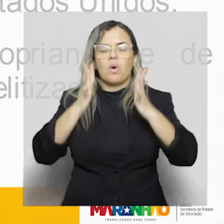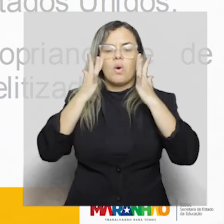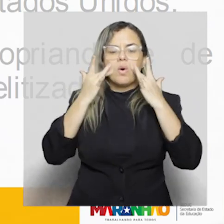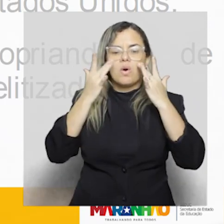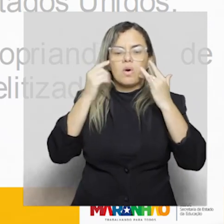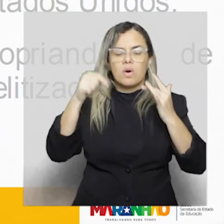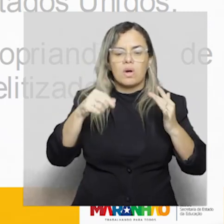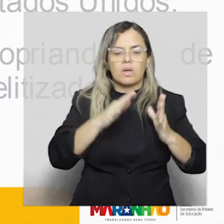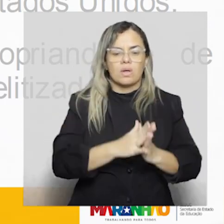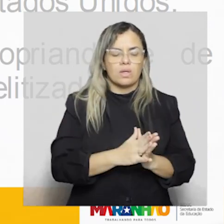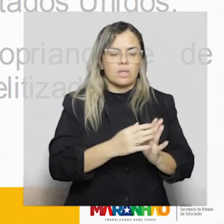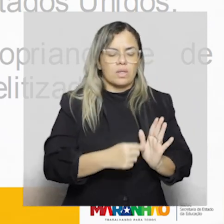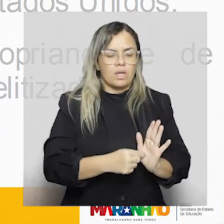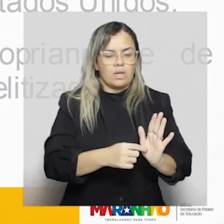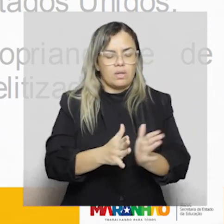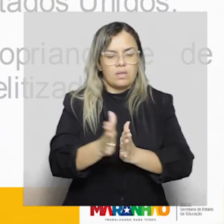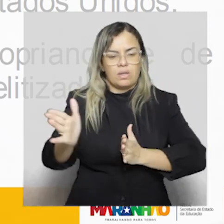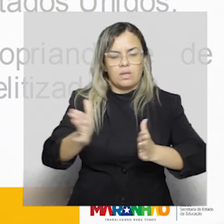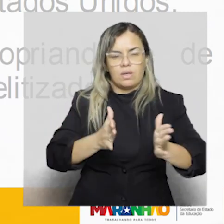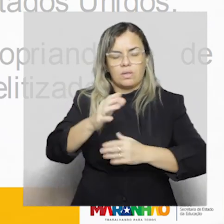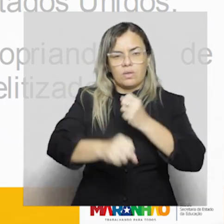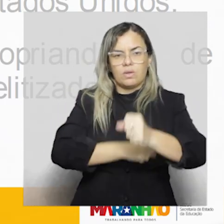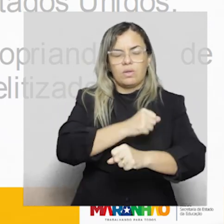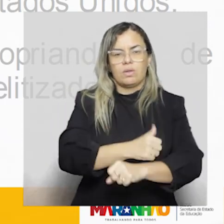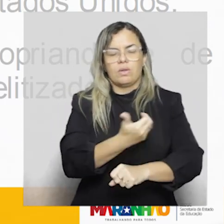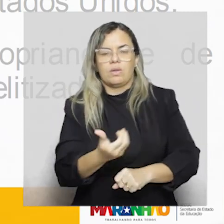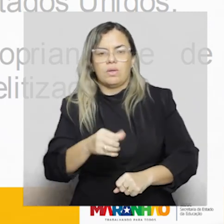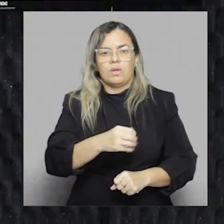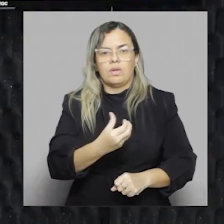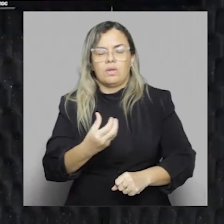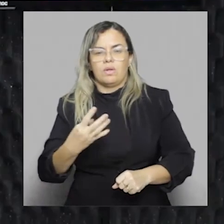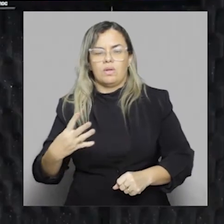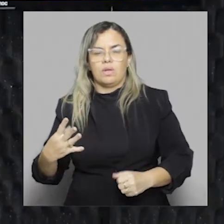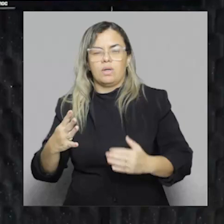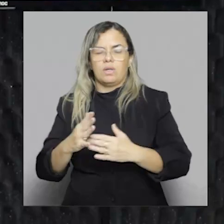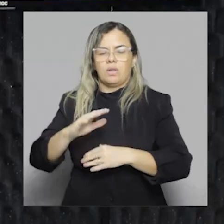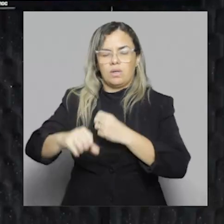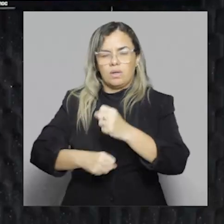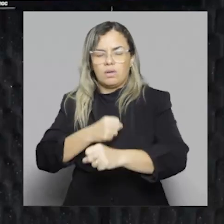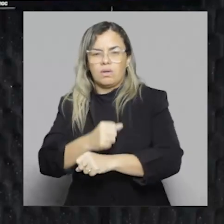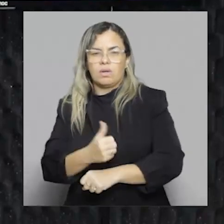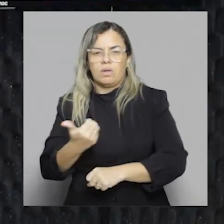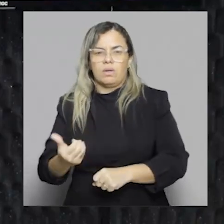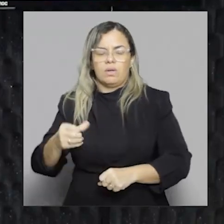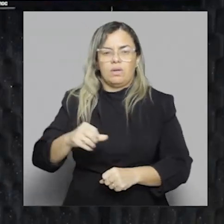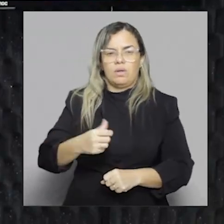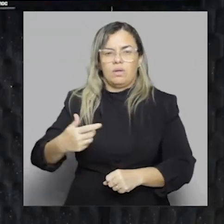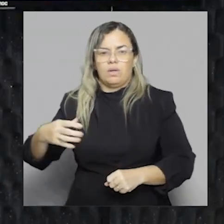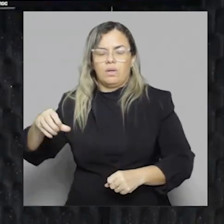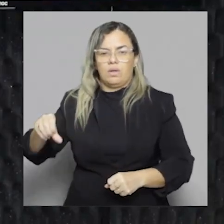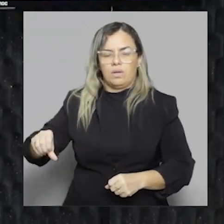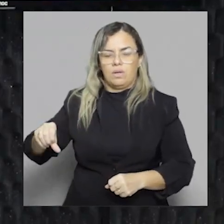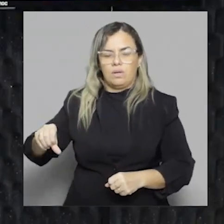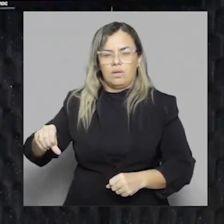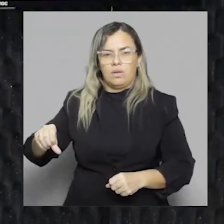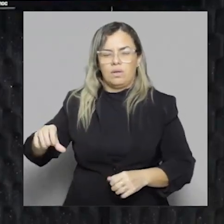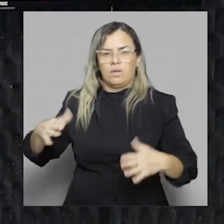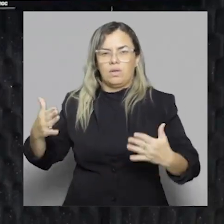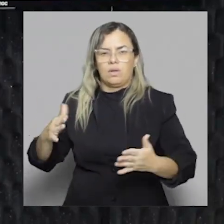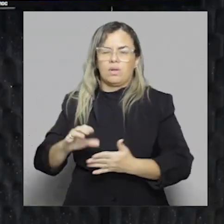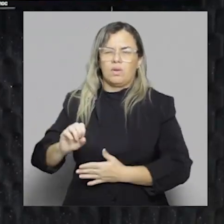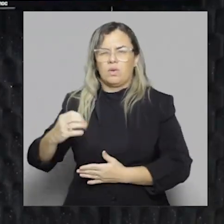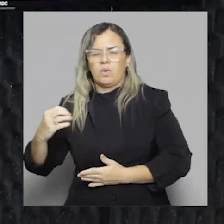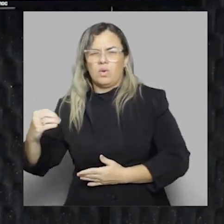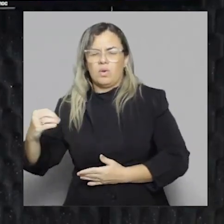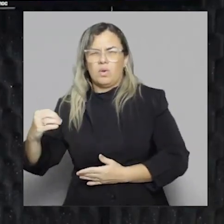entre 1964 e 1979, né, 1980, a gente tem a ditadura extensa, errei, não é até 80,